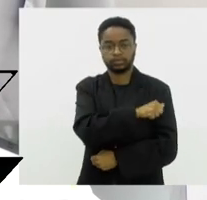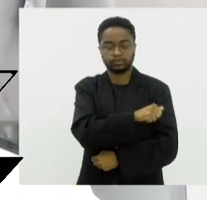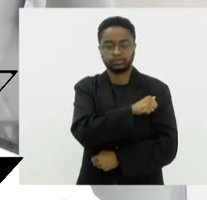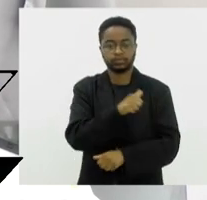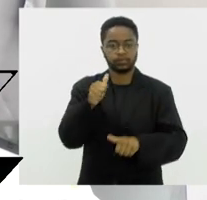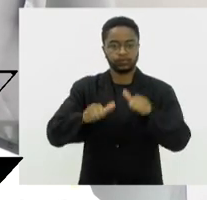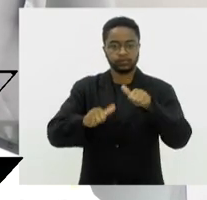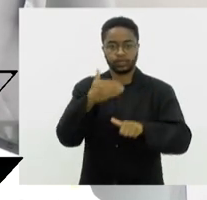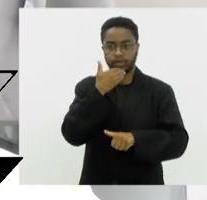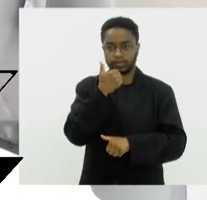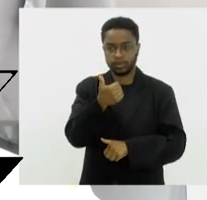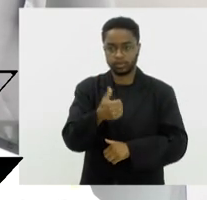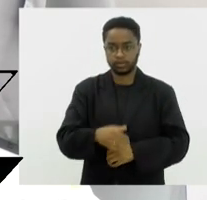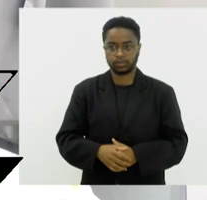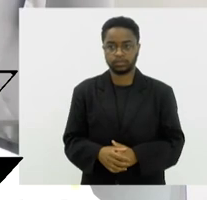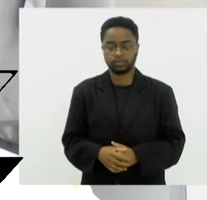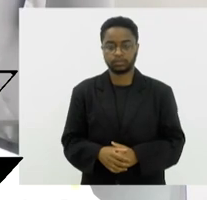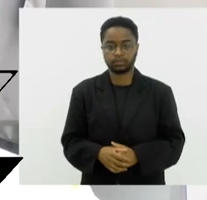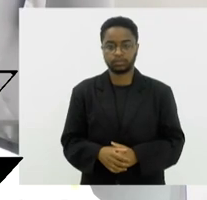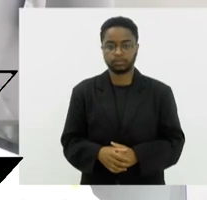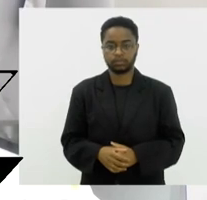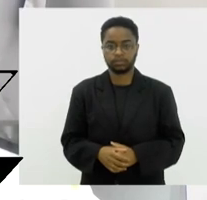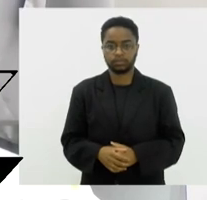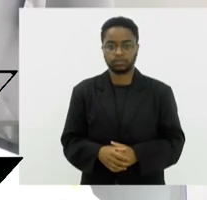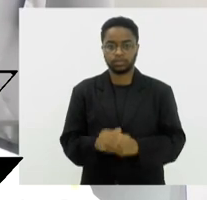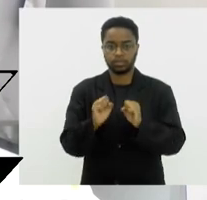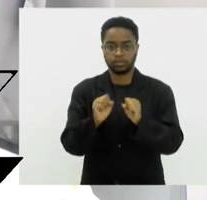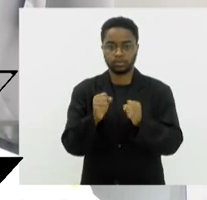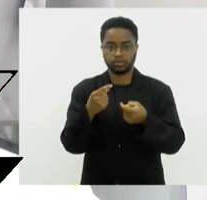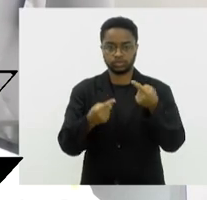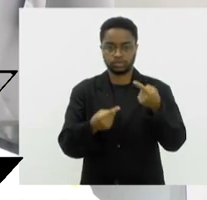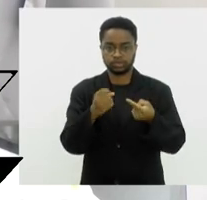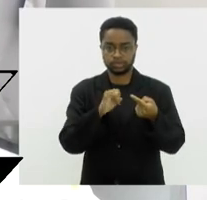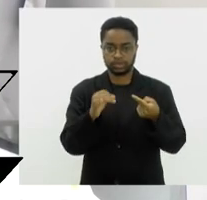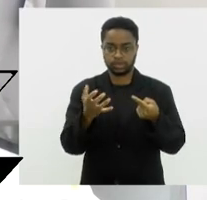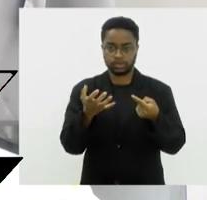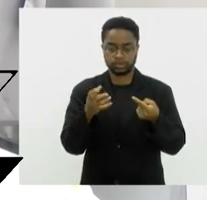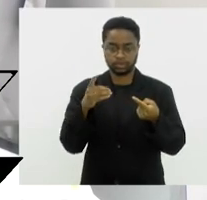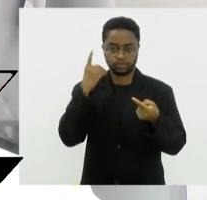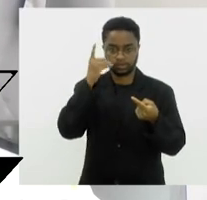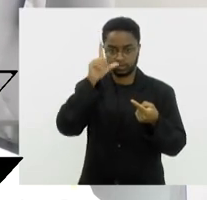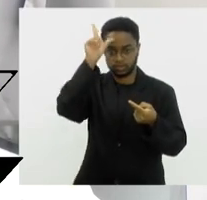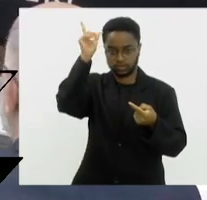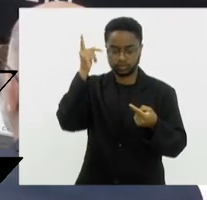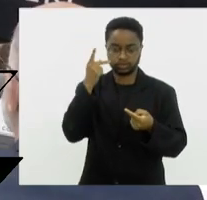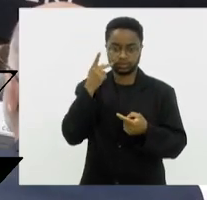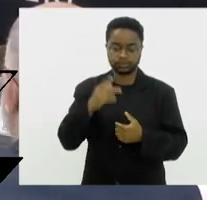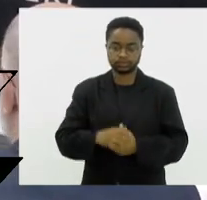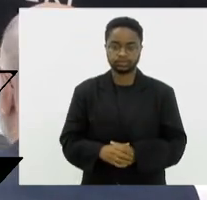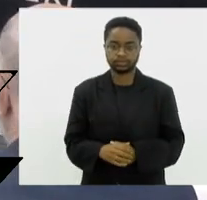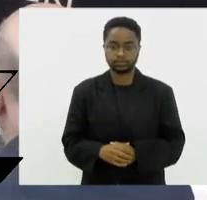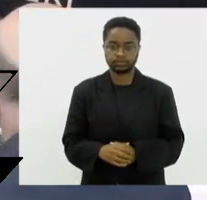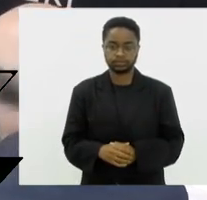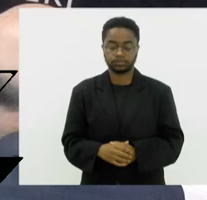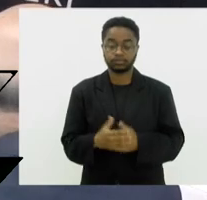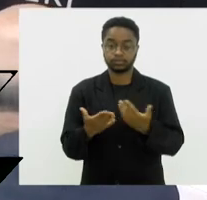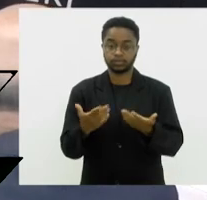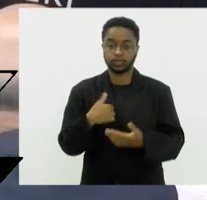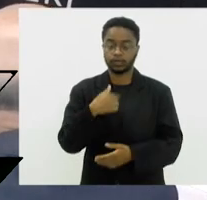a matéria. Coloco em discussão aqueles que queiram discutir, deputado Luiz Paulo. Senhor presidente, eu falei